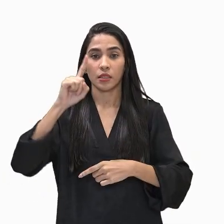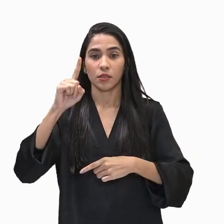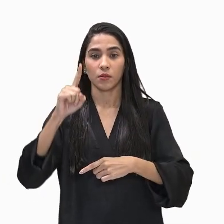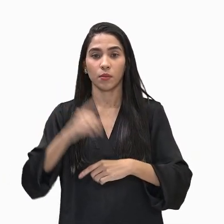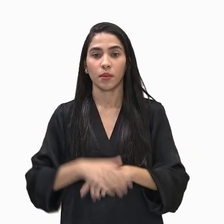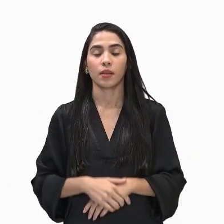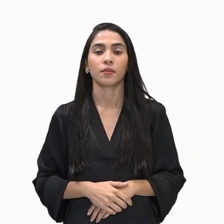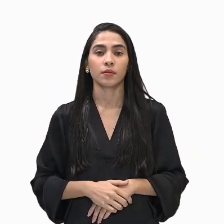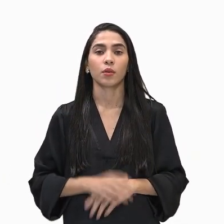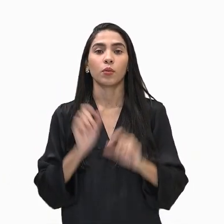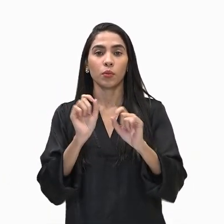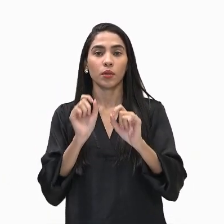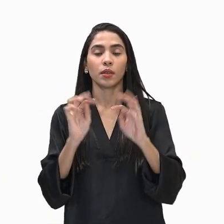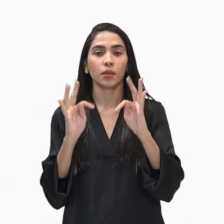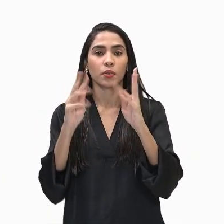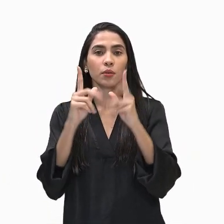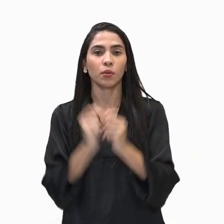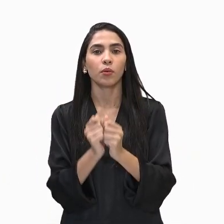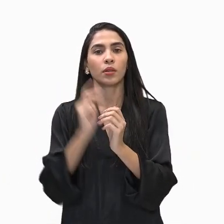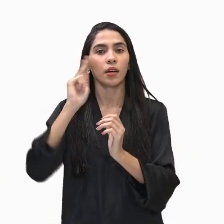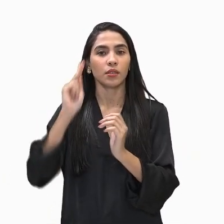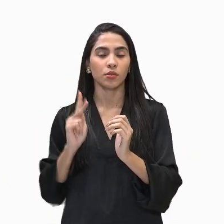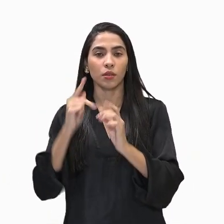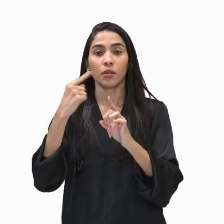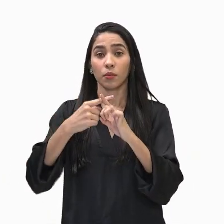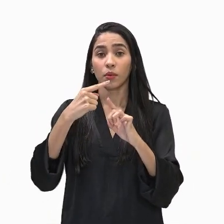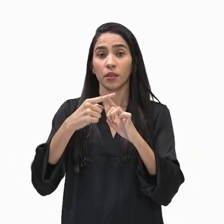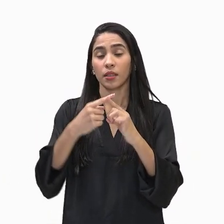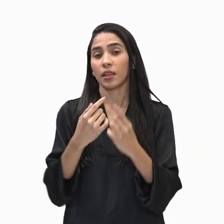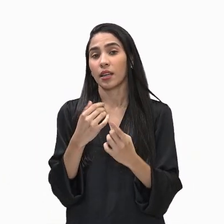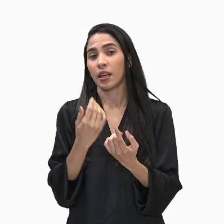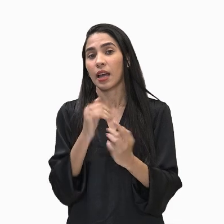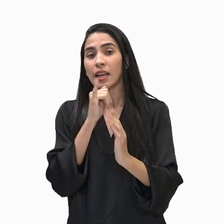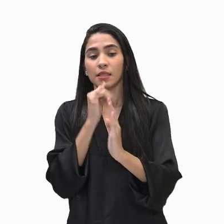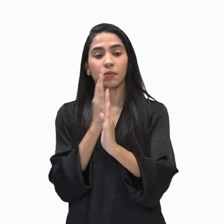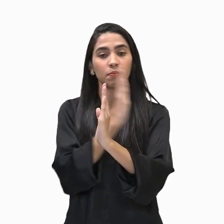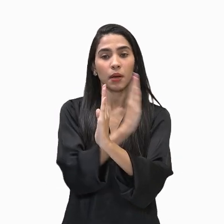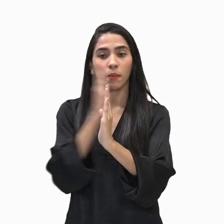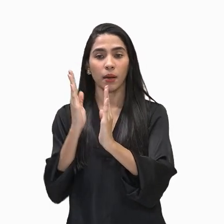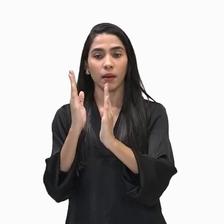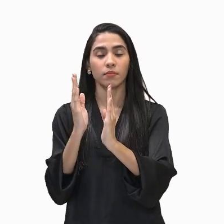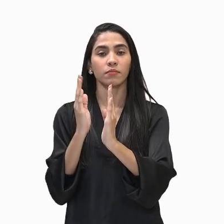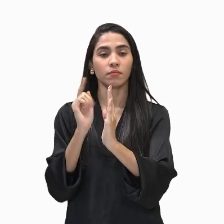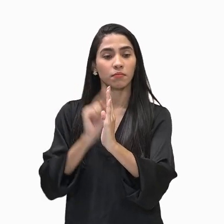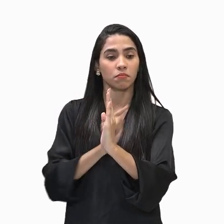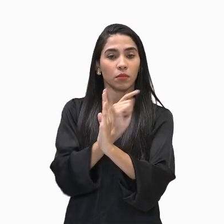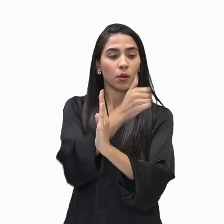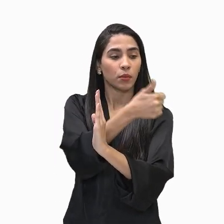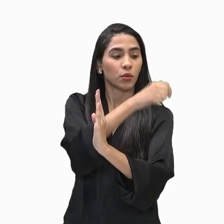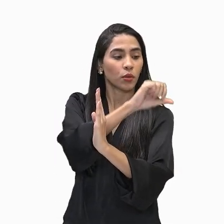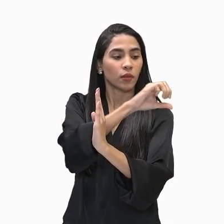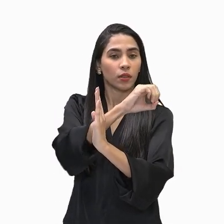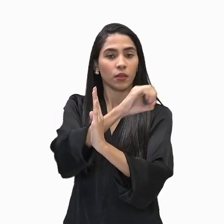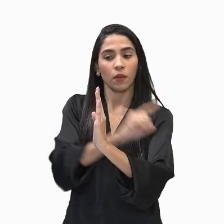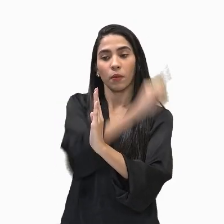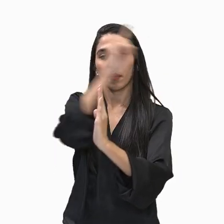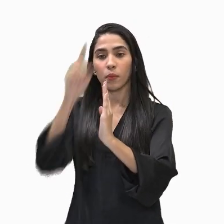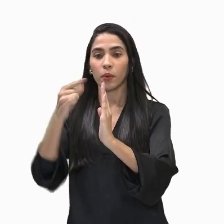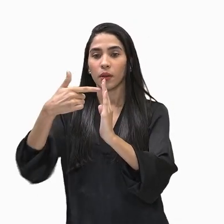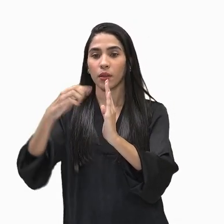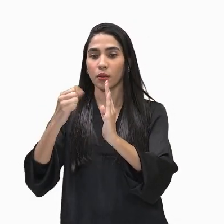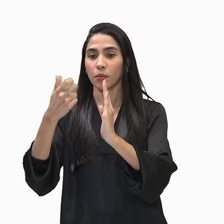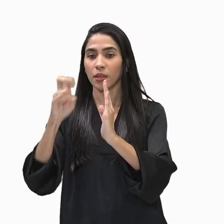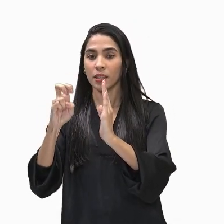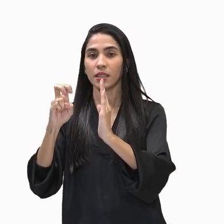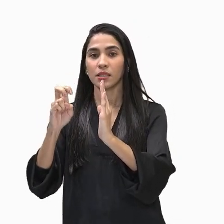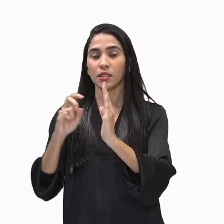bom? Toda a nossa história. Por quê? Porque é uma passagem que vai acontecer de um período da história para o outro.